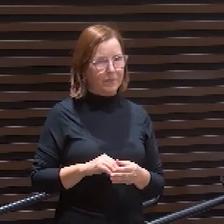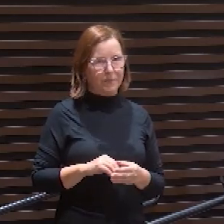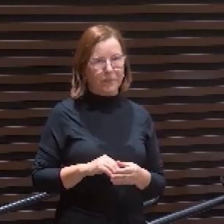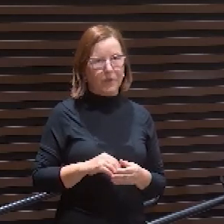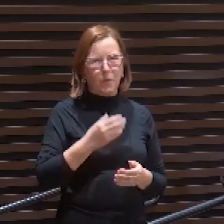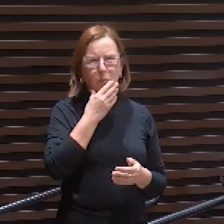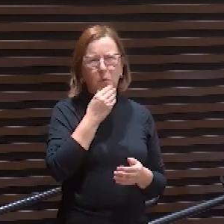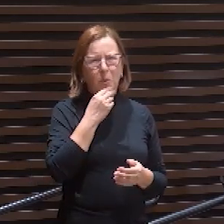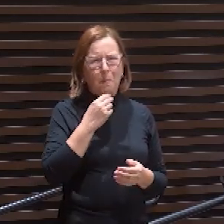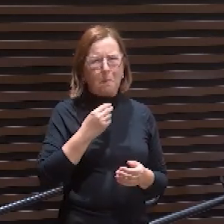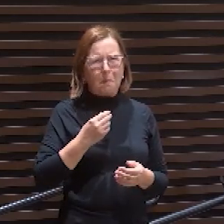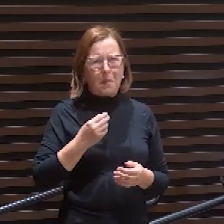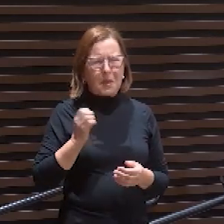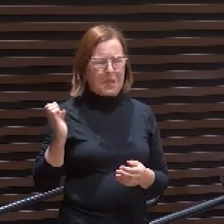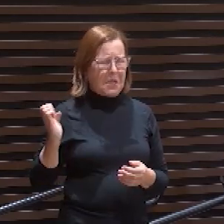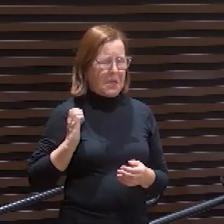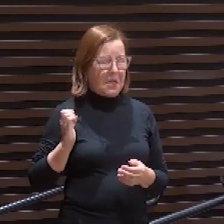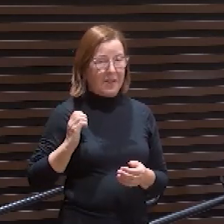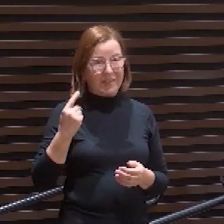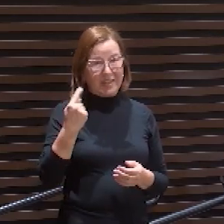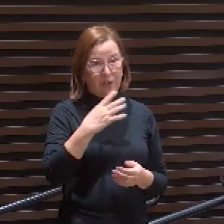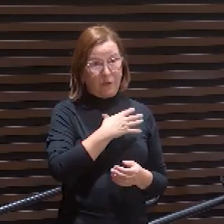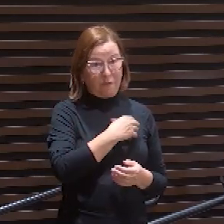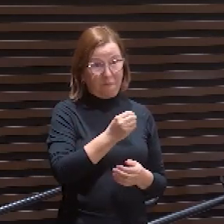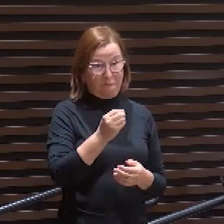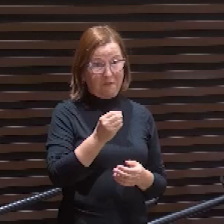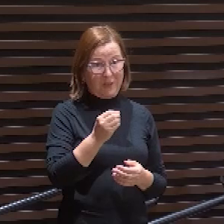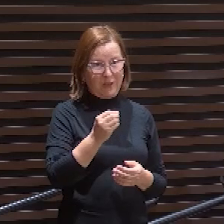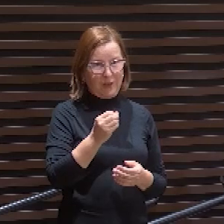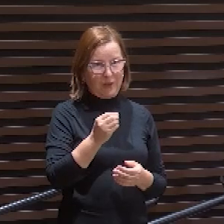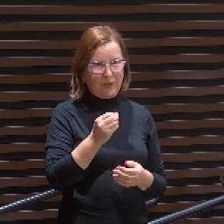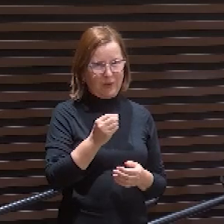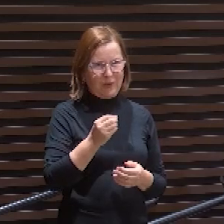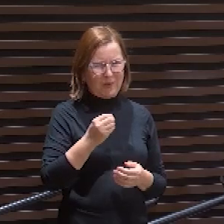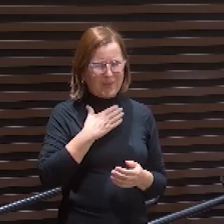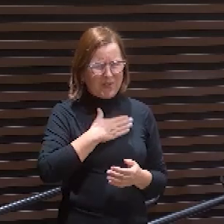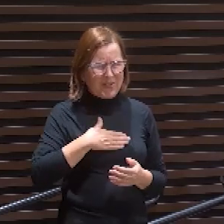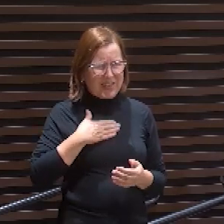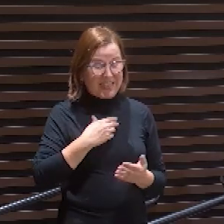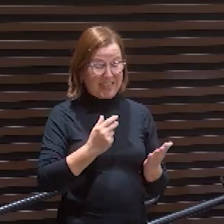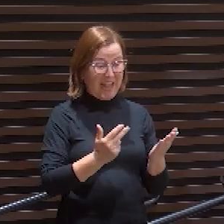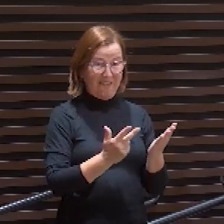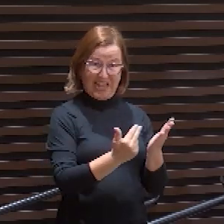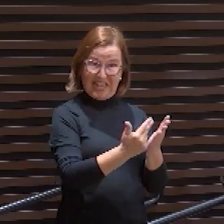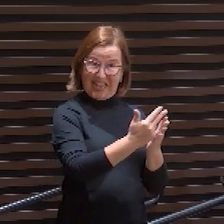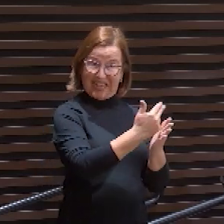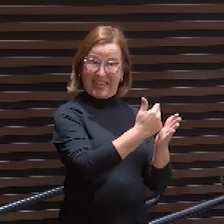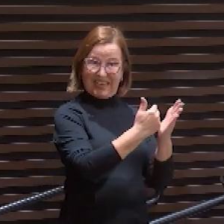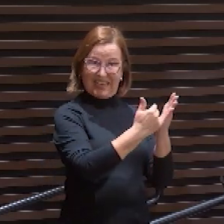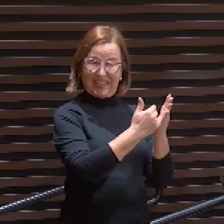filho, eles tinham grande paixão pelas artes.